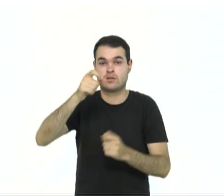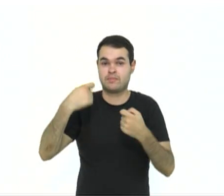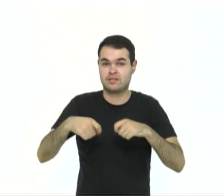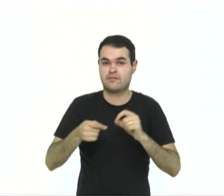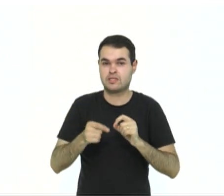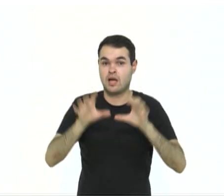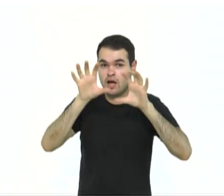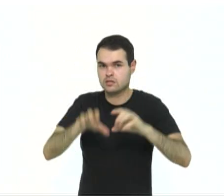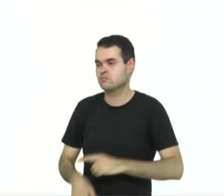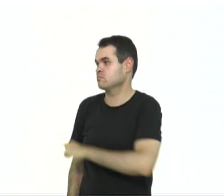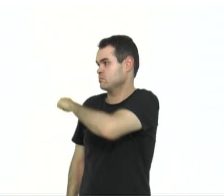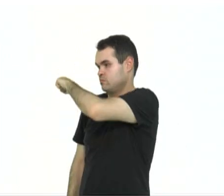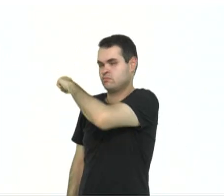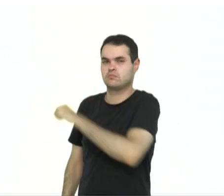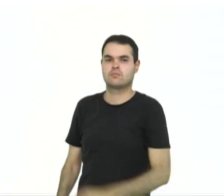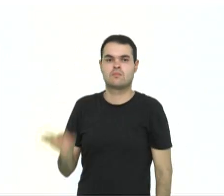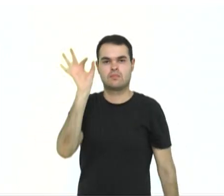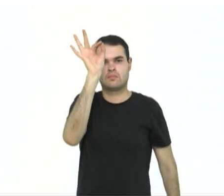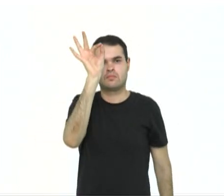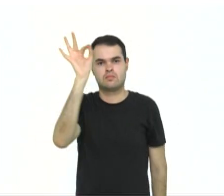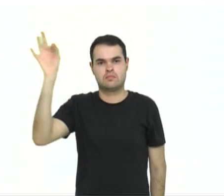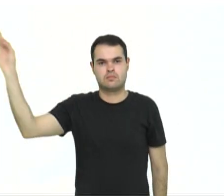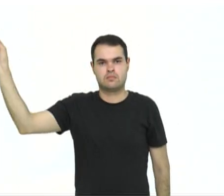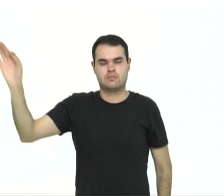fazer assim, você traça